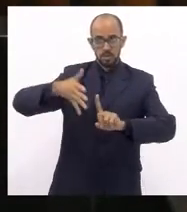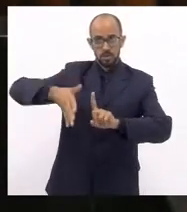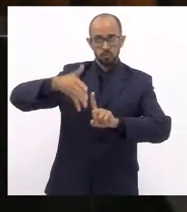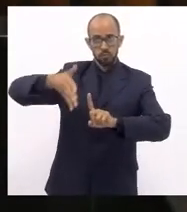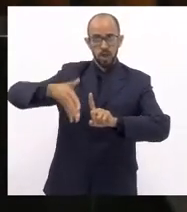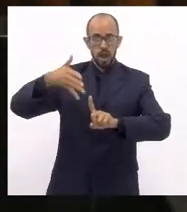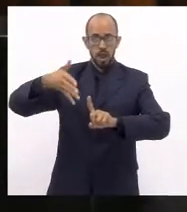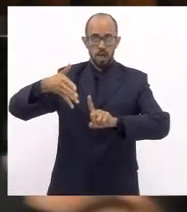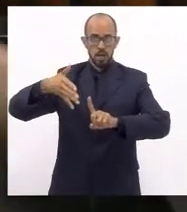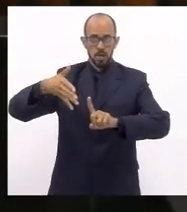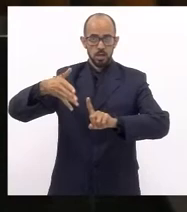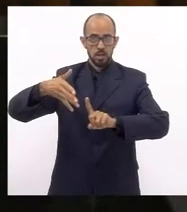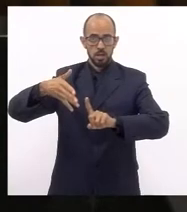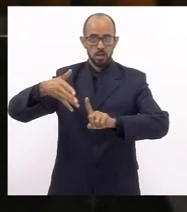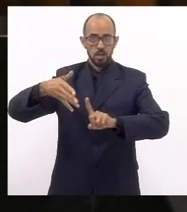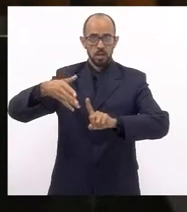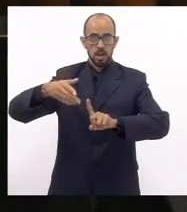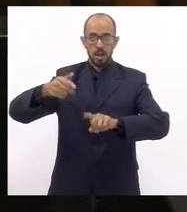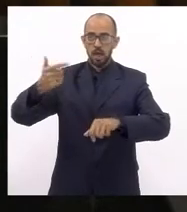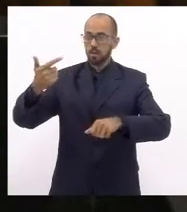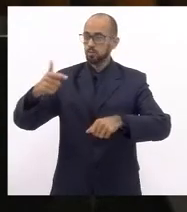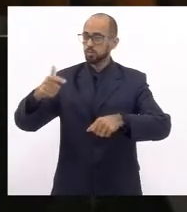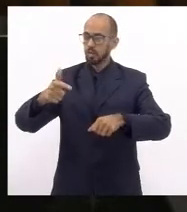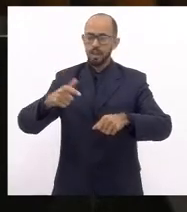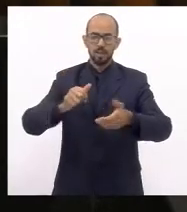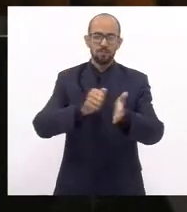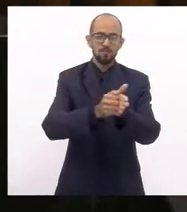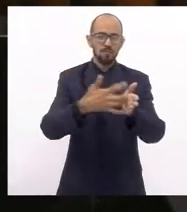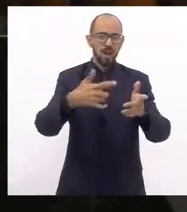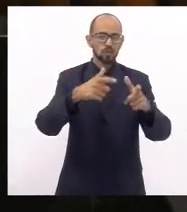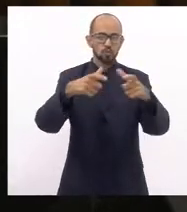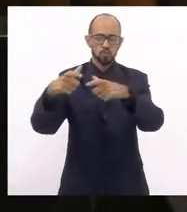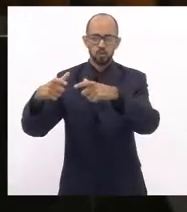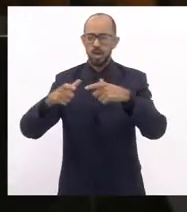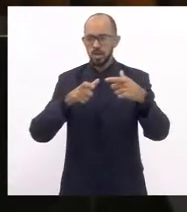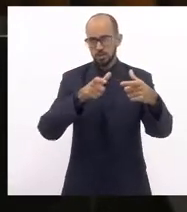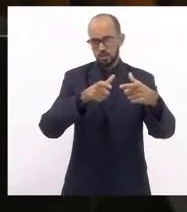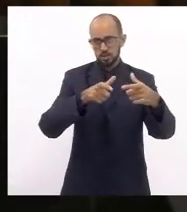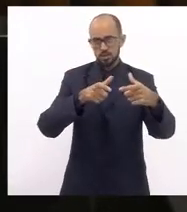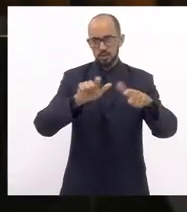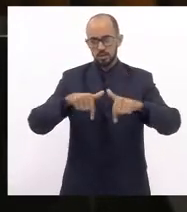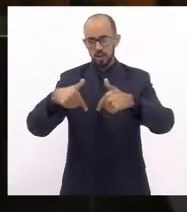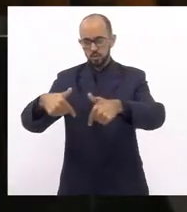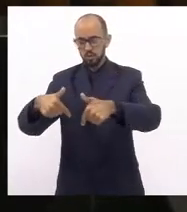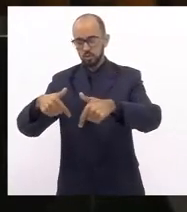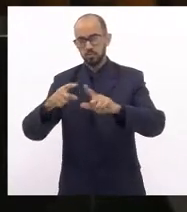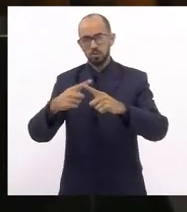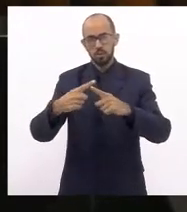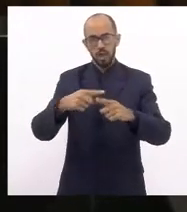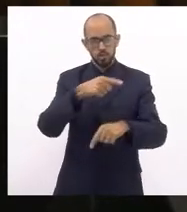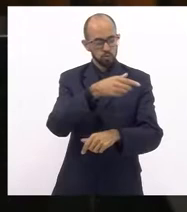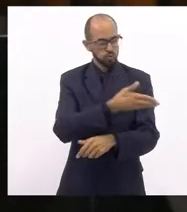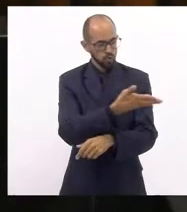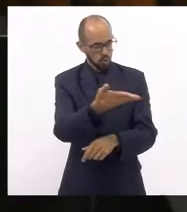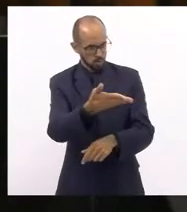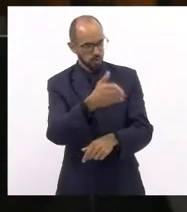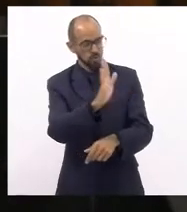não vai encontrar... lugar em muitas das ações das senhoras e senhores, porque os senhores já fazem isso.